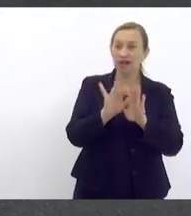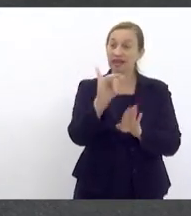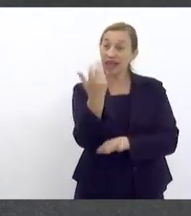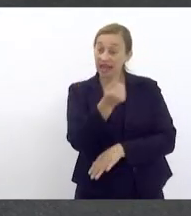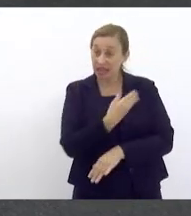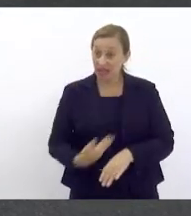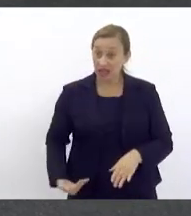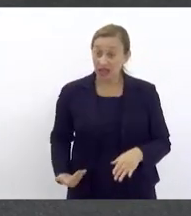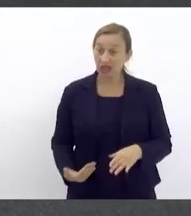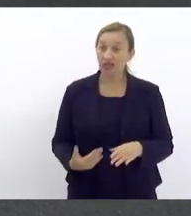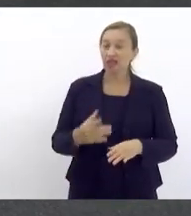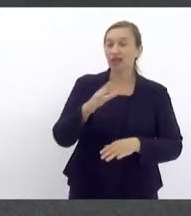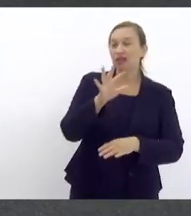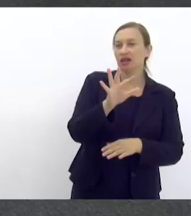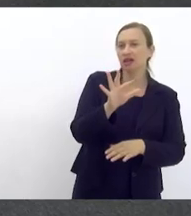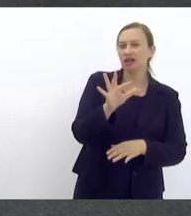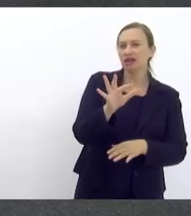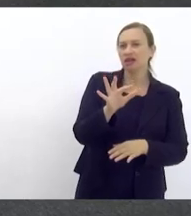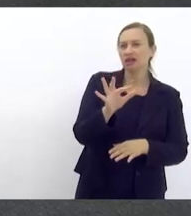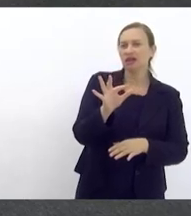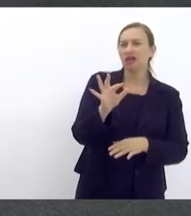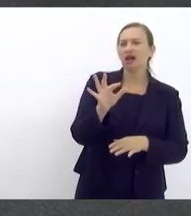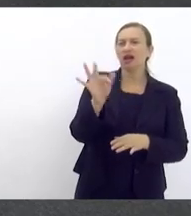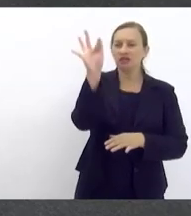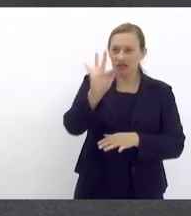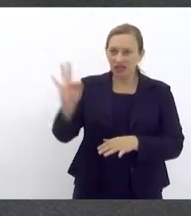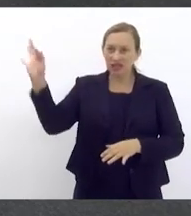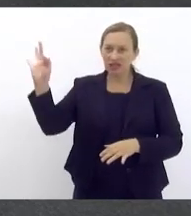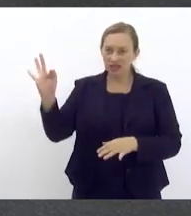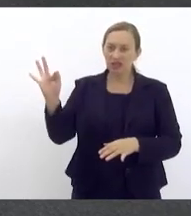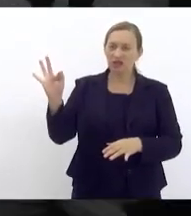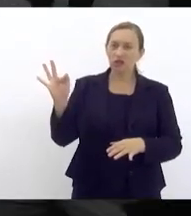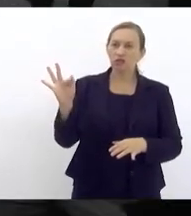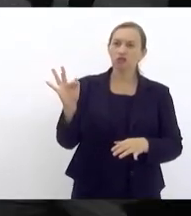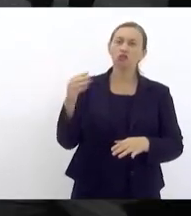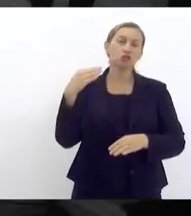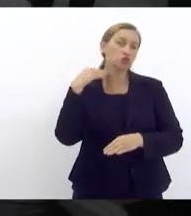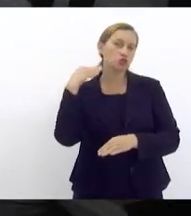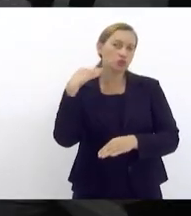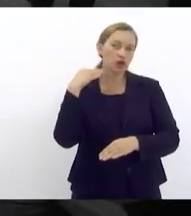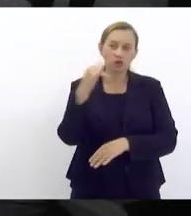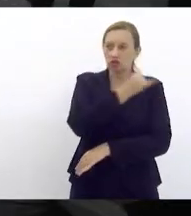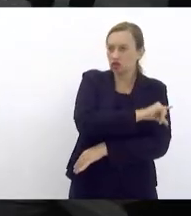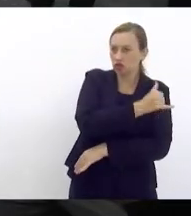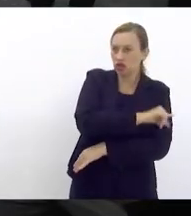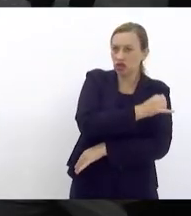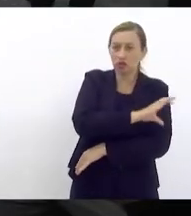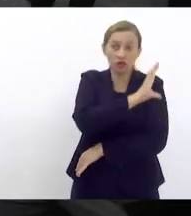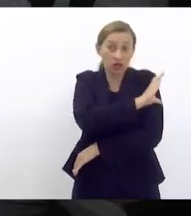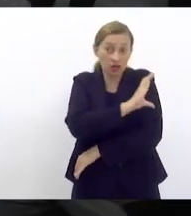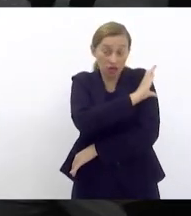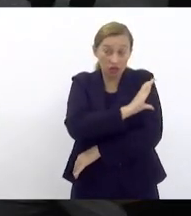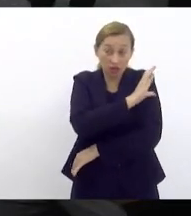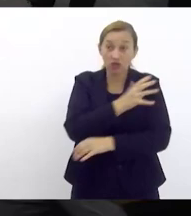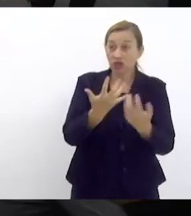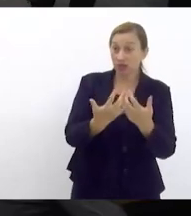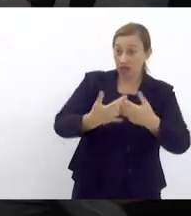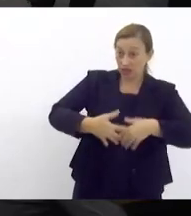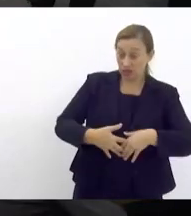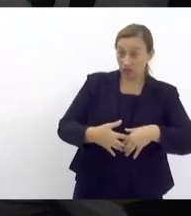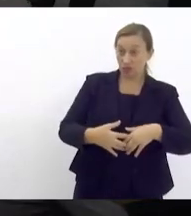federa RJ que a Federação que reúne seis Sindicato dos Bancários no estado do Rio de Janeiro Rio Campos Teresópolis Petrópolis Sul Fluminense